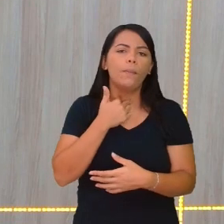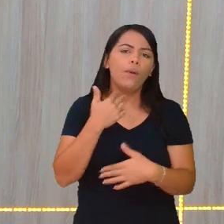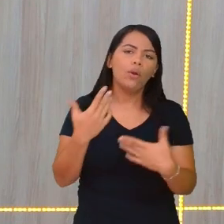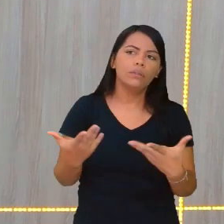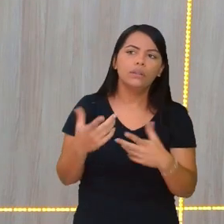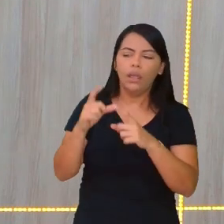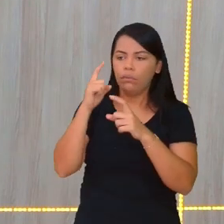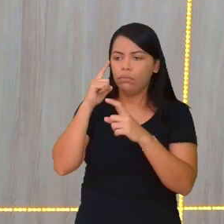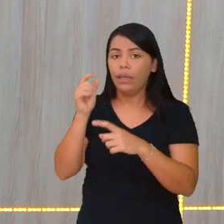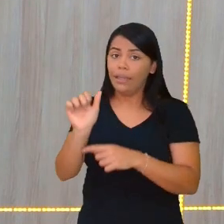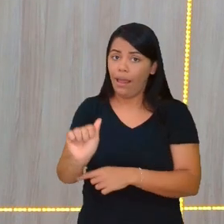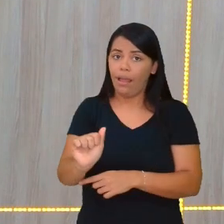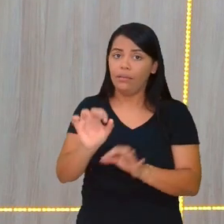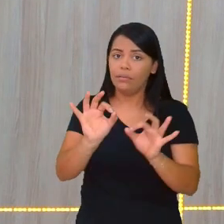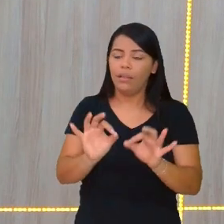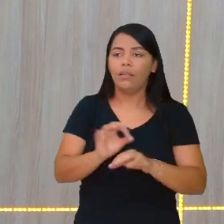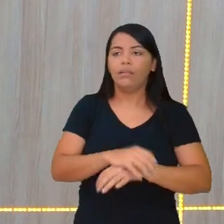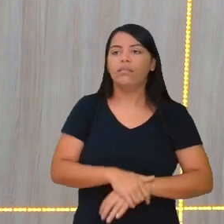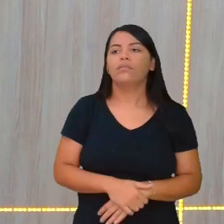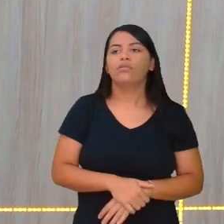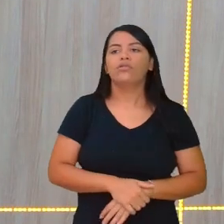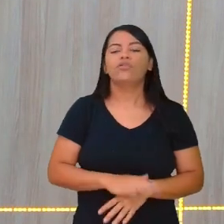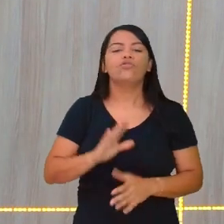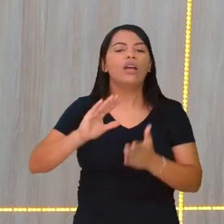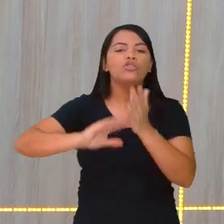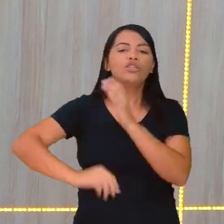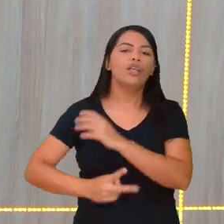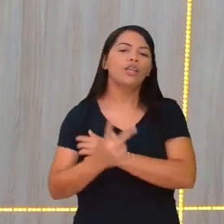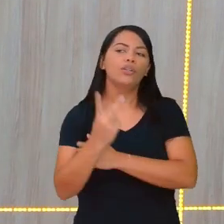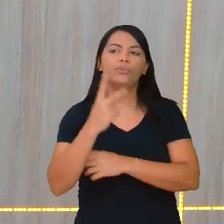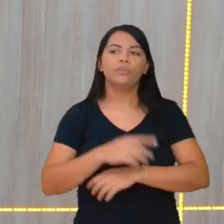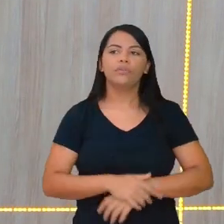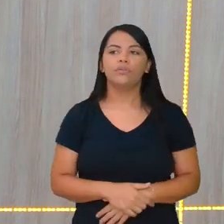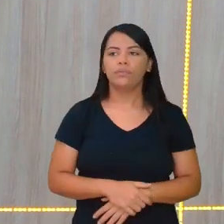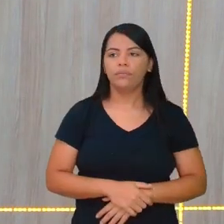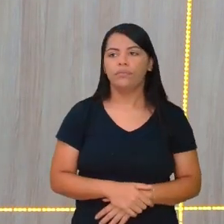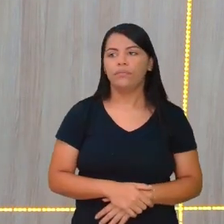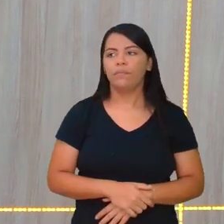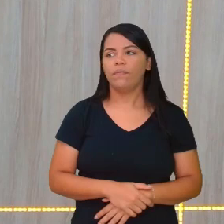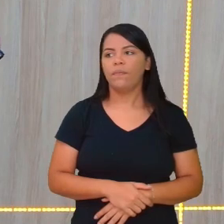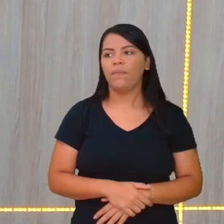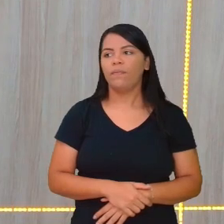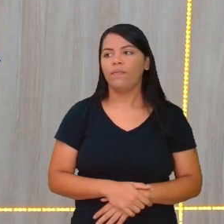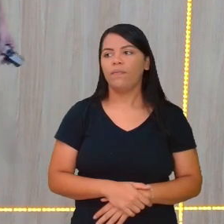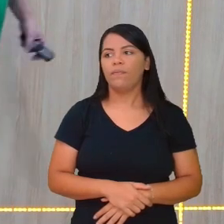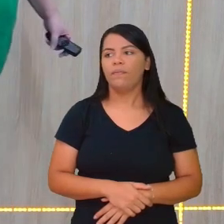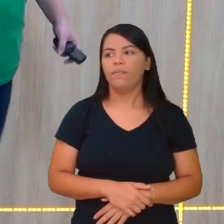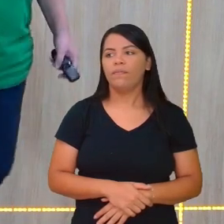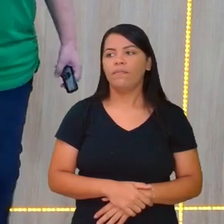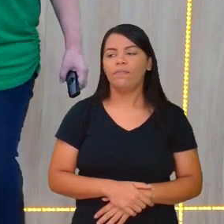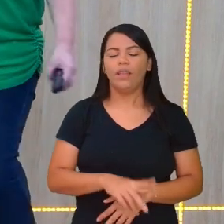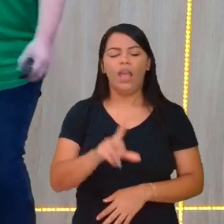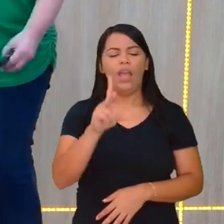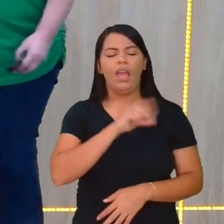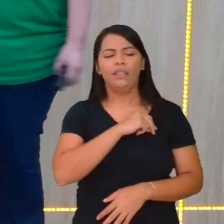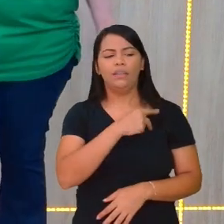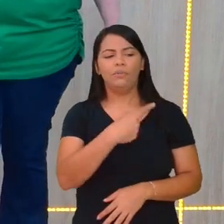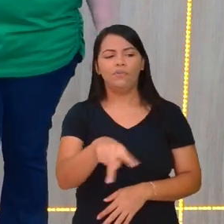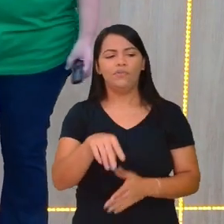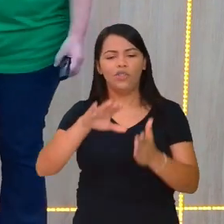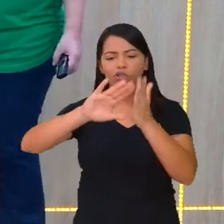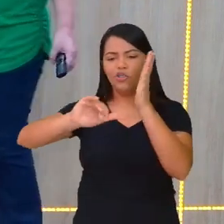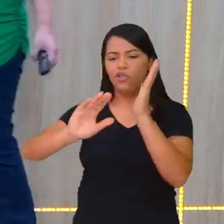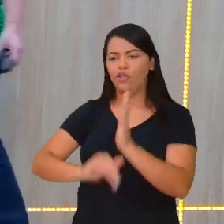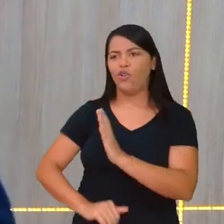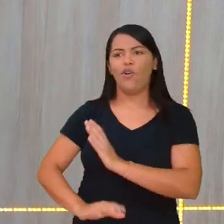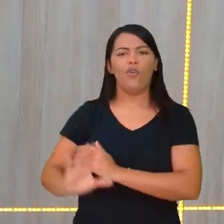metade. Tá? Já eliminei 2. Eita, professora, eliminou de vez aí